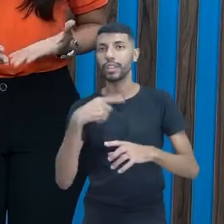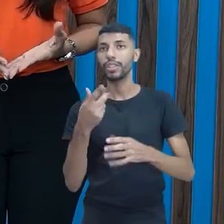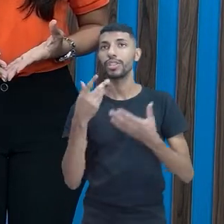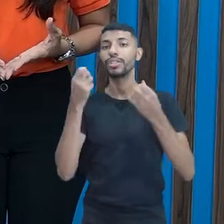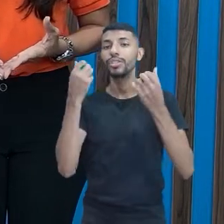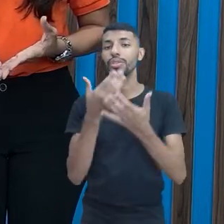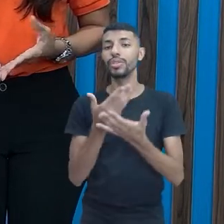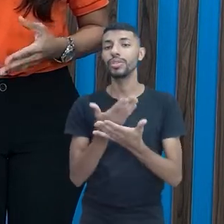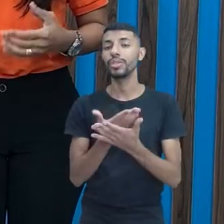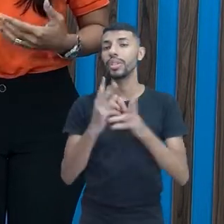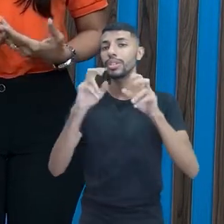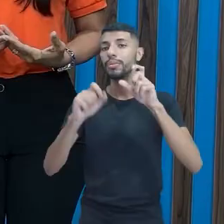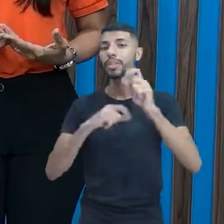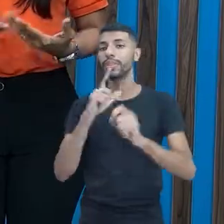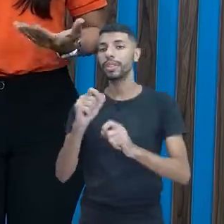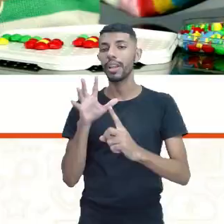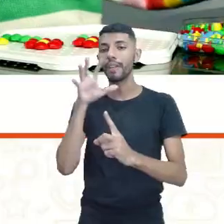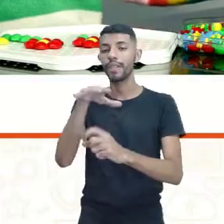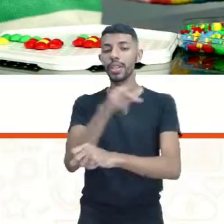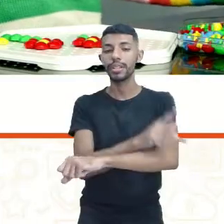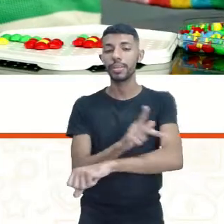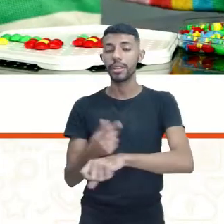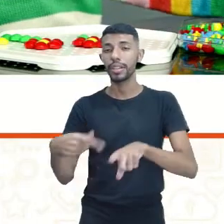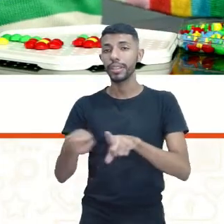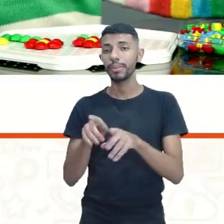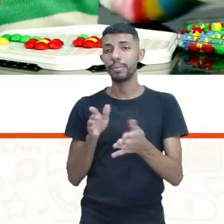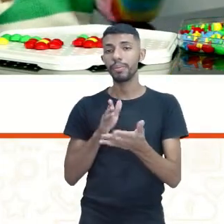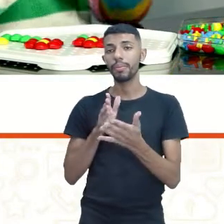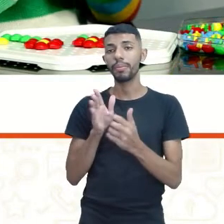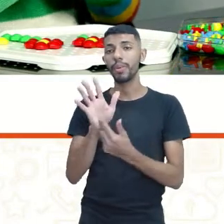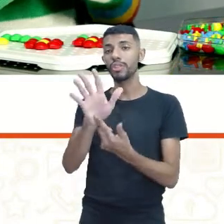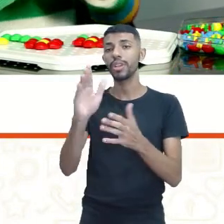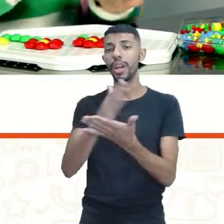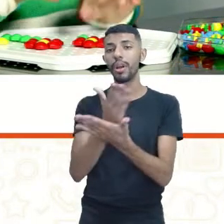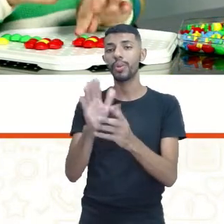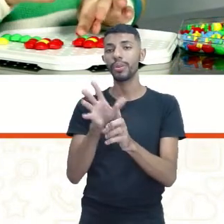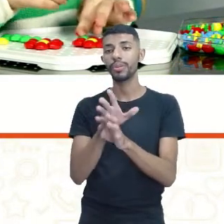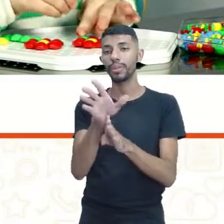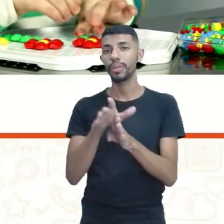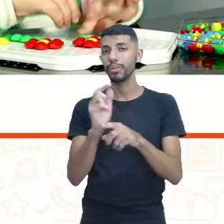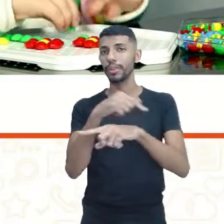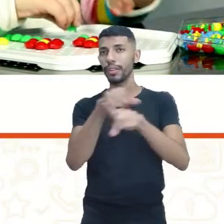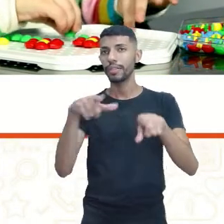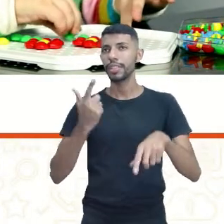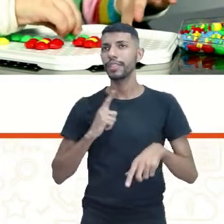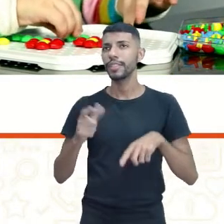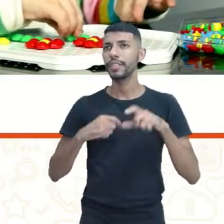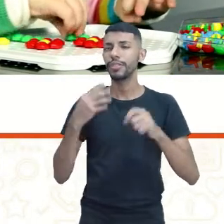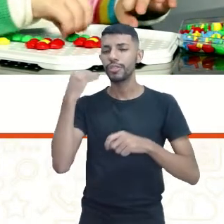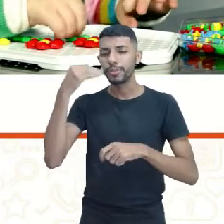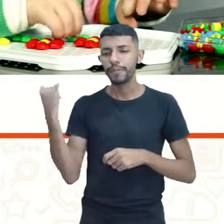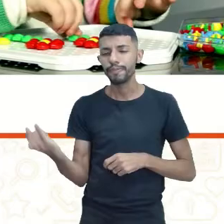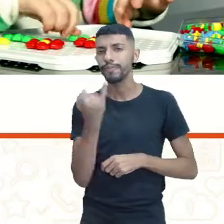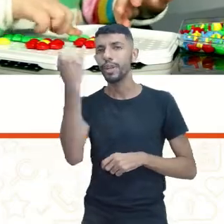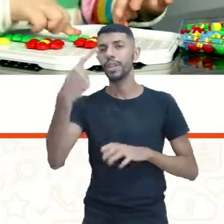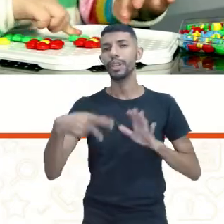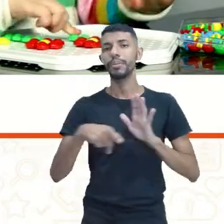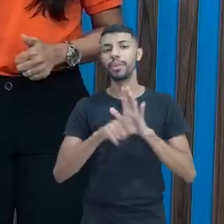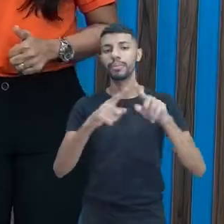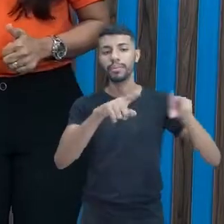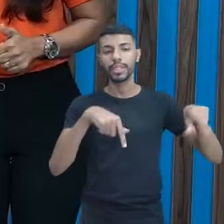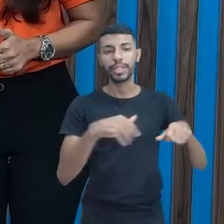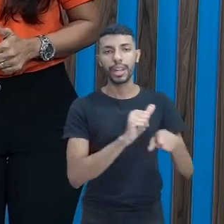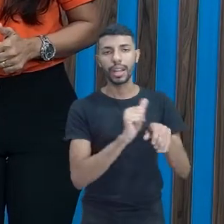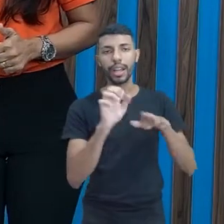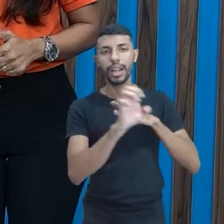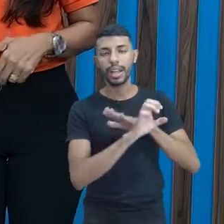implicações pedagógicas e a gente vai trazer sugestões para que vocês possam fazer um trabalho significativo, tanto na sala de recursos, na